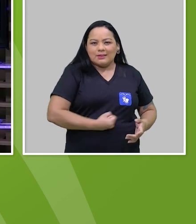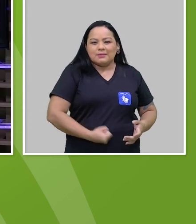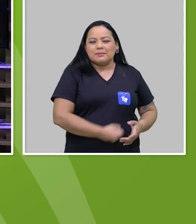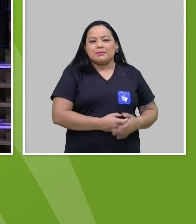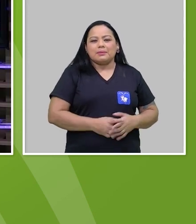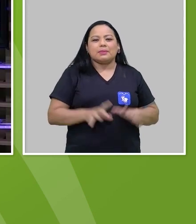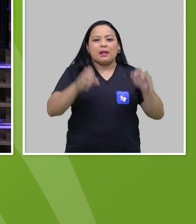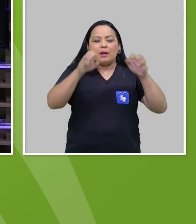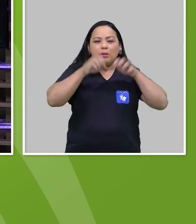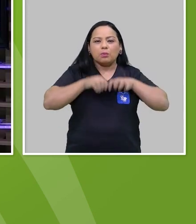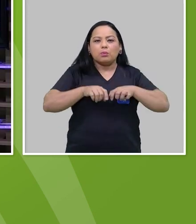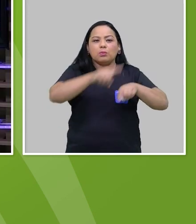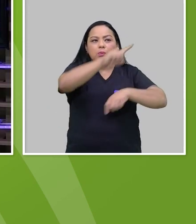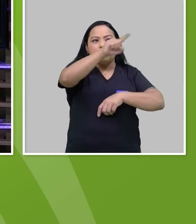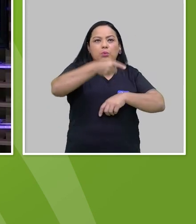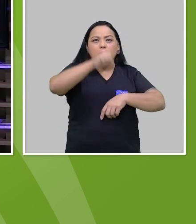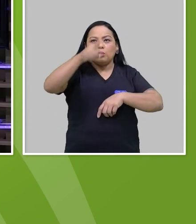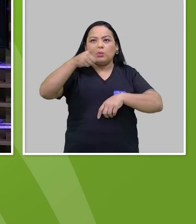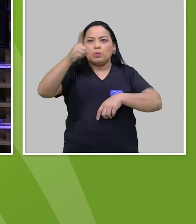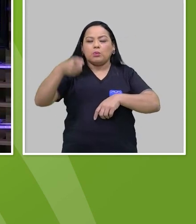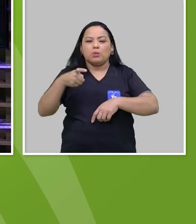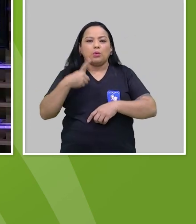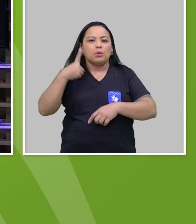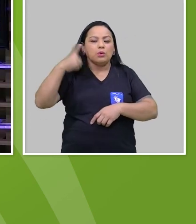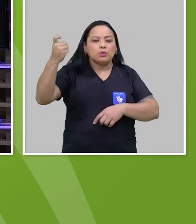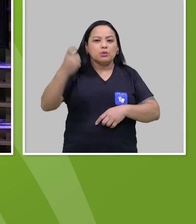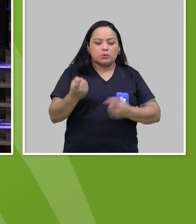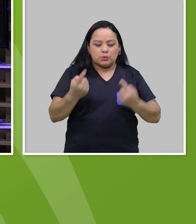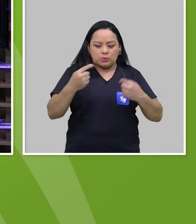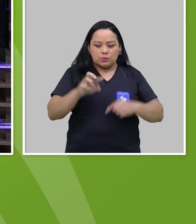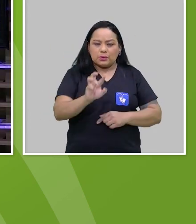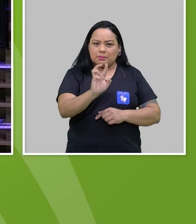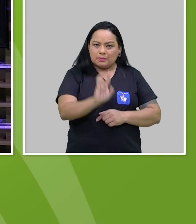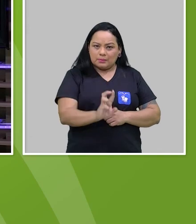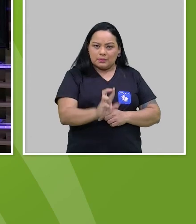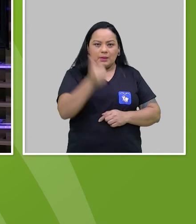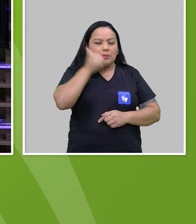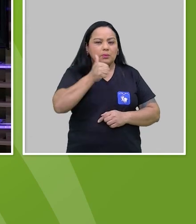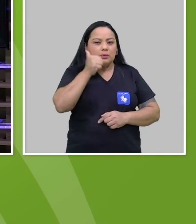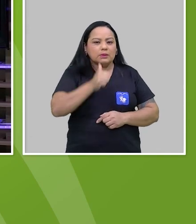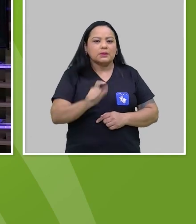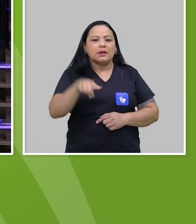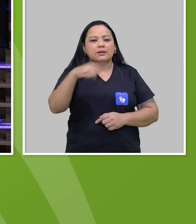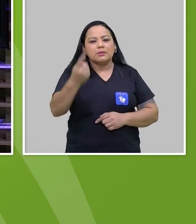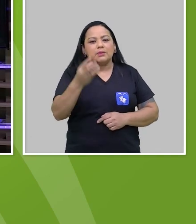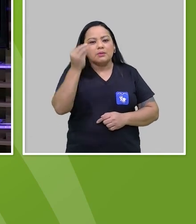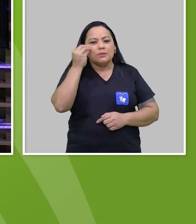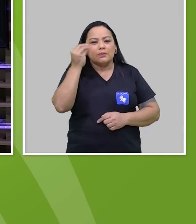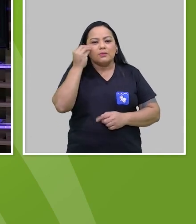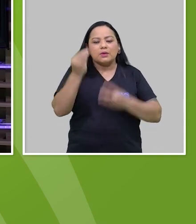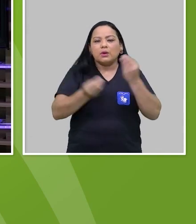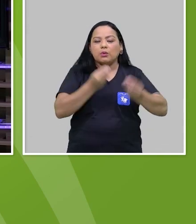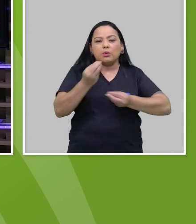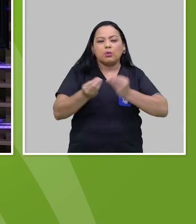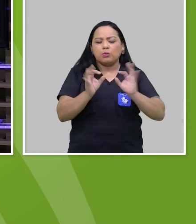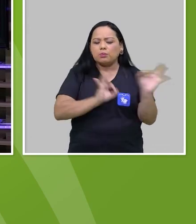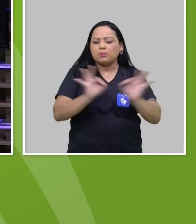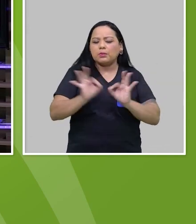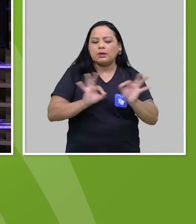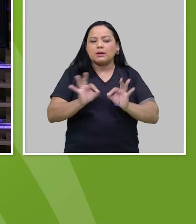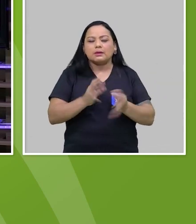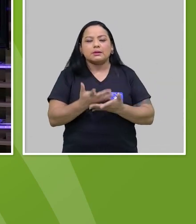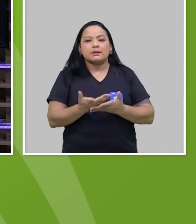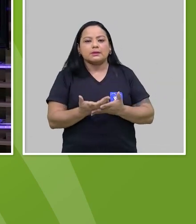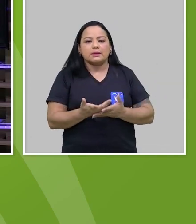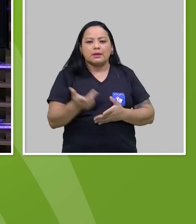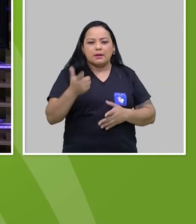emissão dessas ondas mecânicas lá na barriga da mamãe e ali, daqui a pouco a gente vai ver como é que isso funciona, e ali